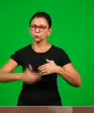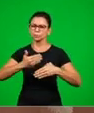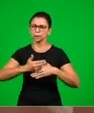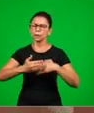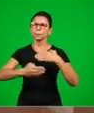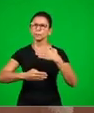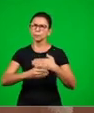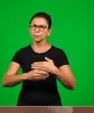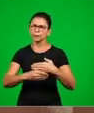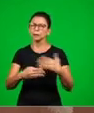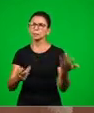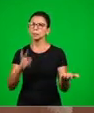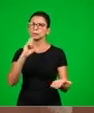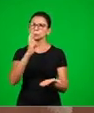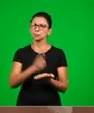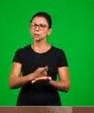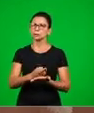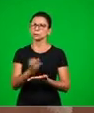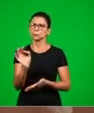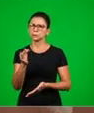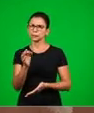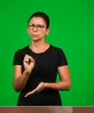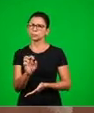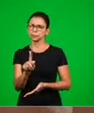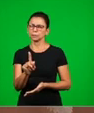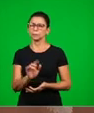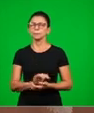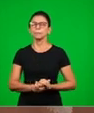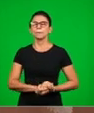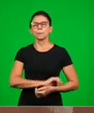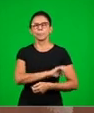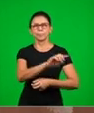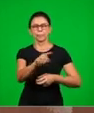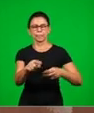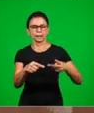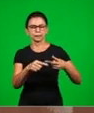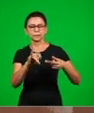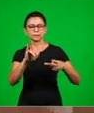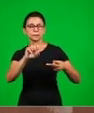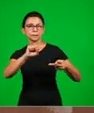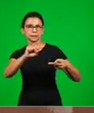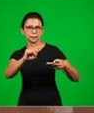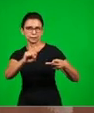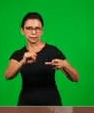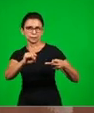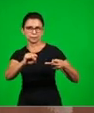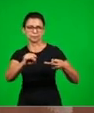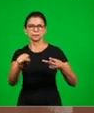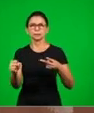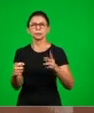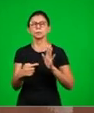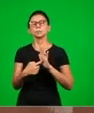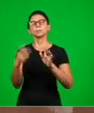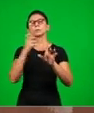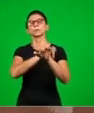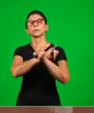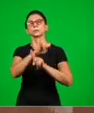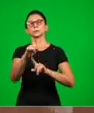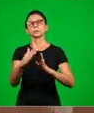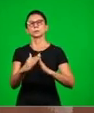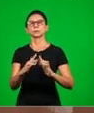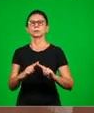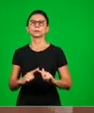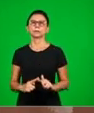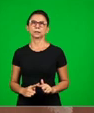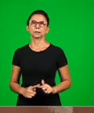os resultados dessa restauração estão tudo certo. Isaías já fala profeticamente da igreja. Sempre